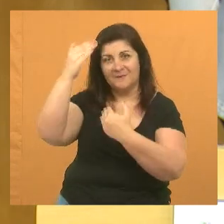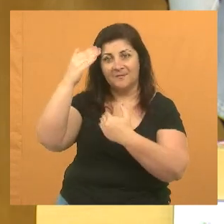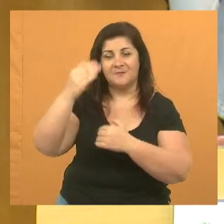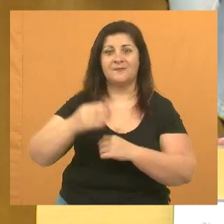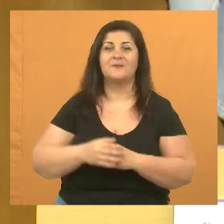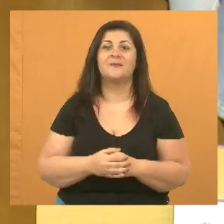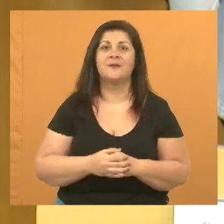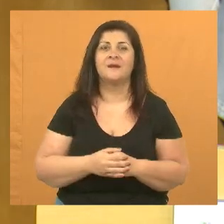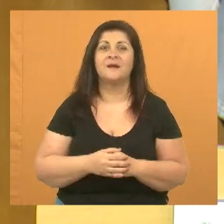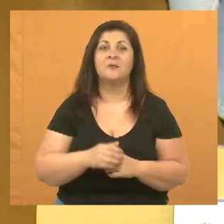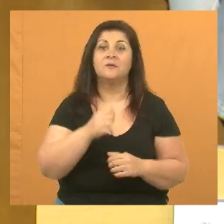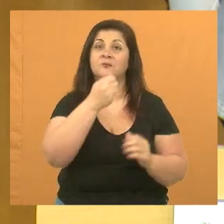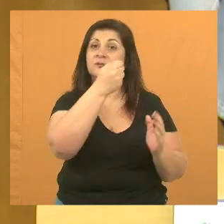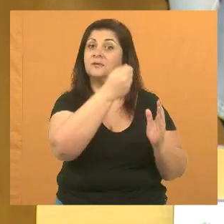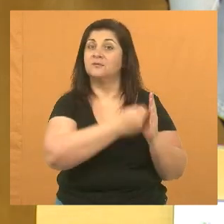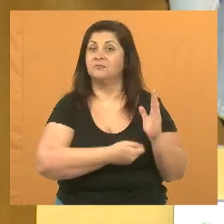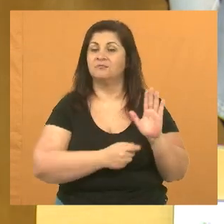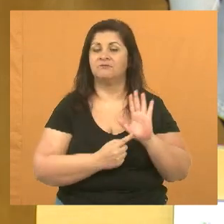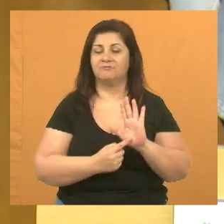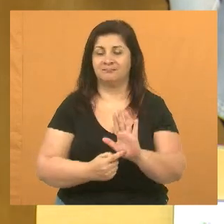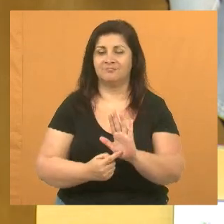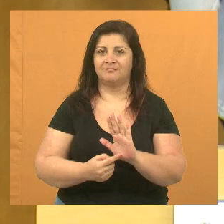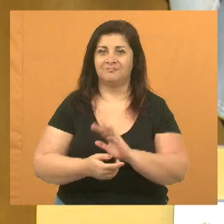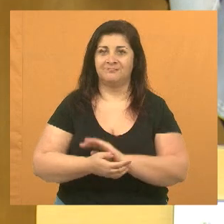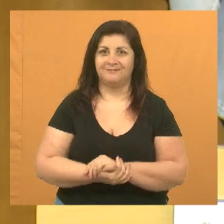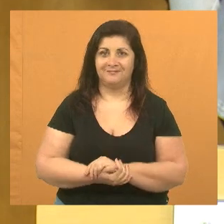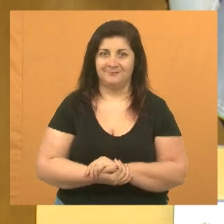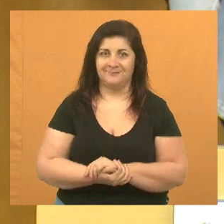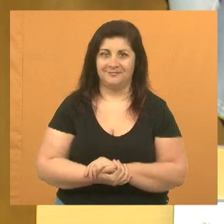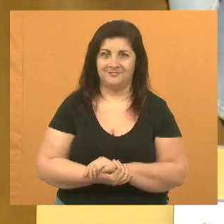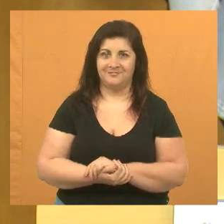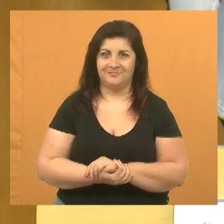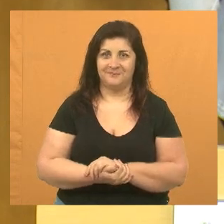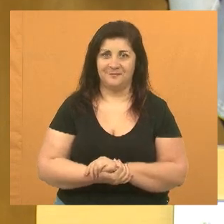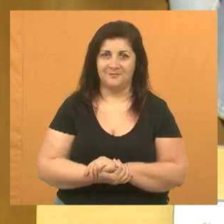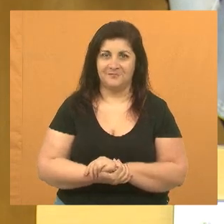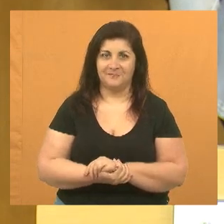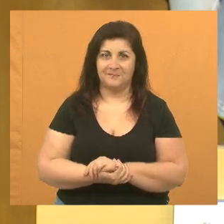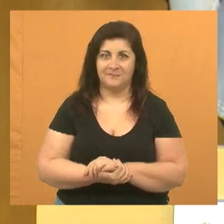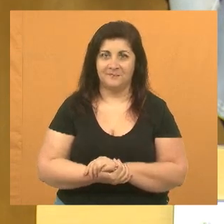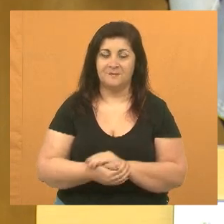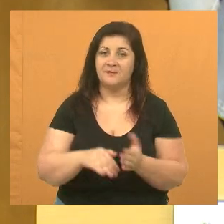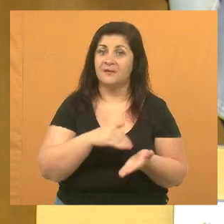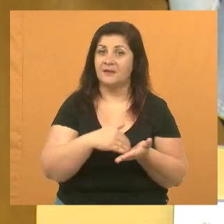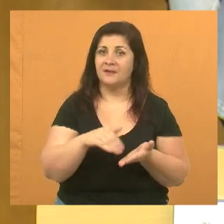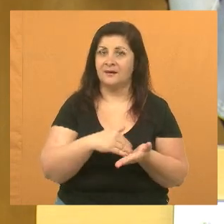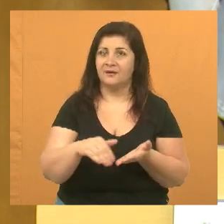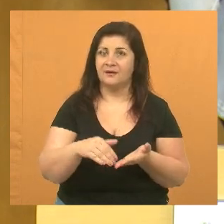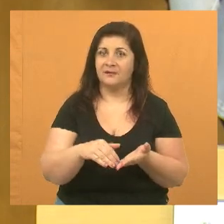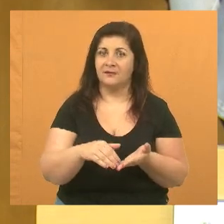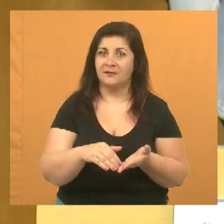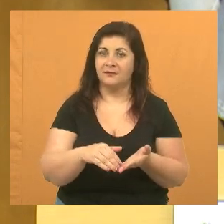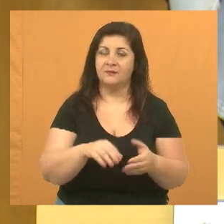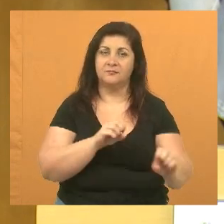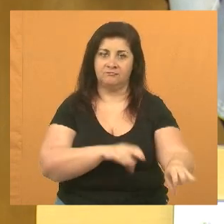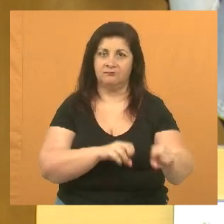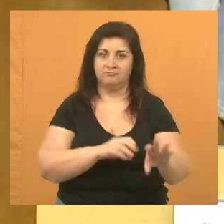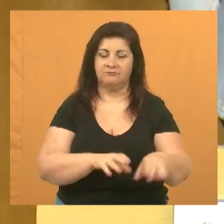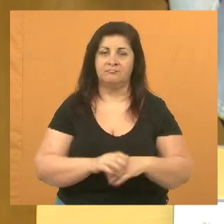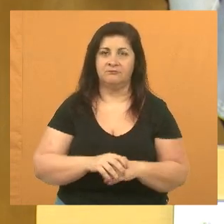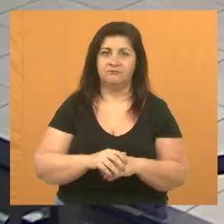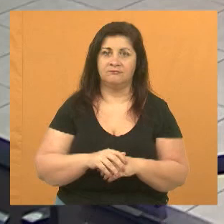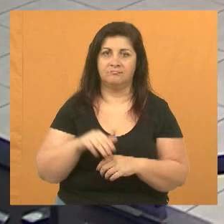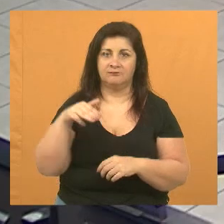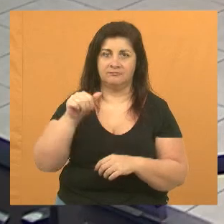das seguintes autoridades que se apresentaram a este cerimonial. Secretária de Educação, senhora Maria